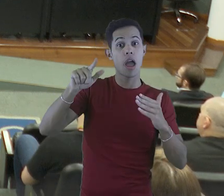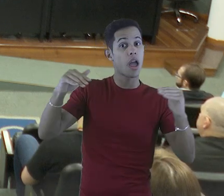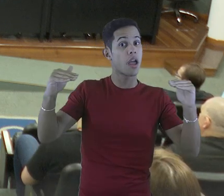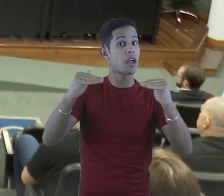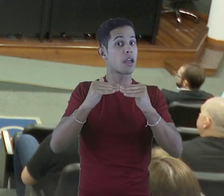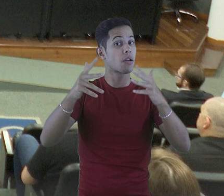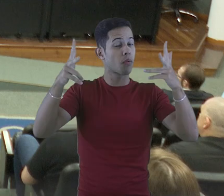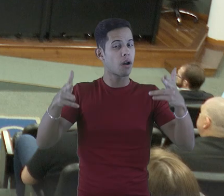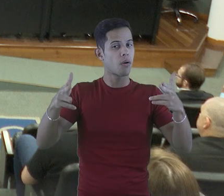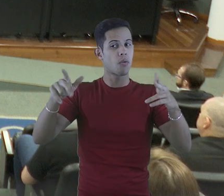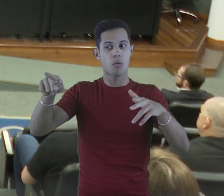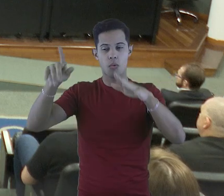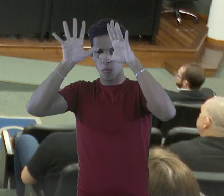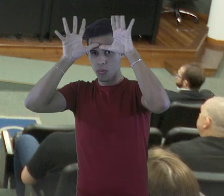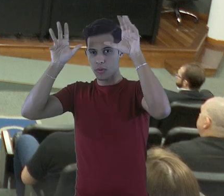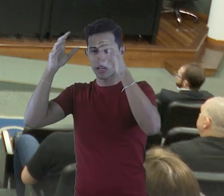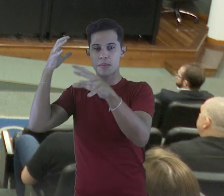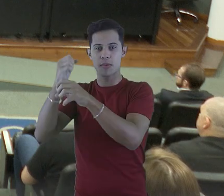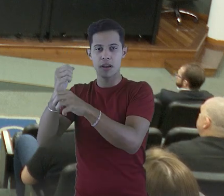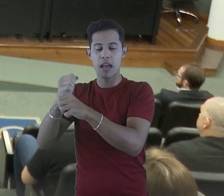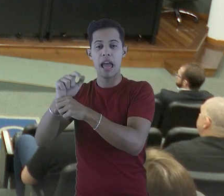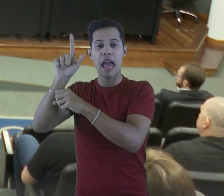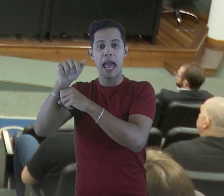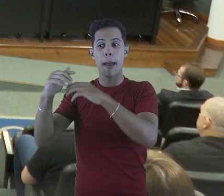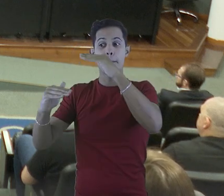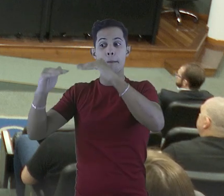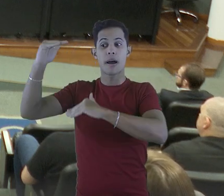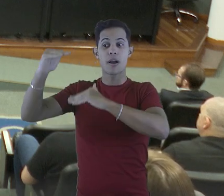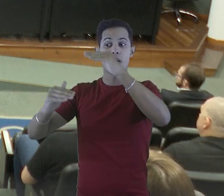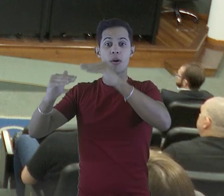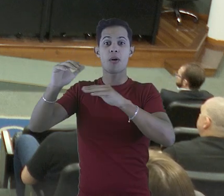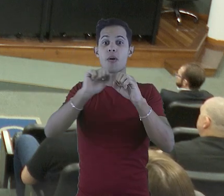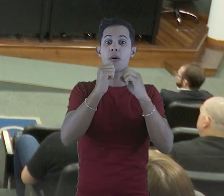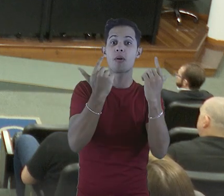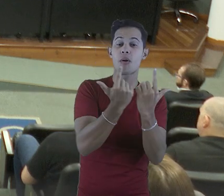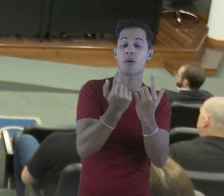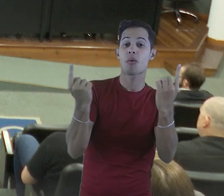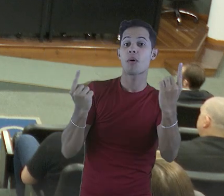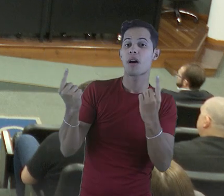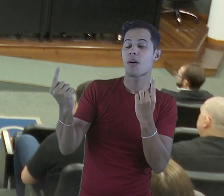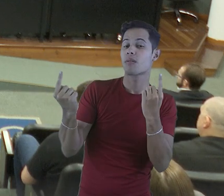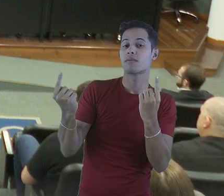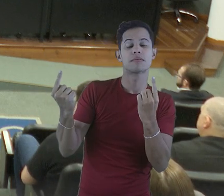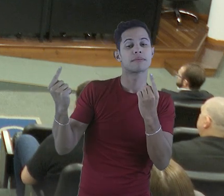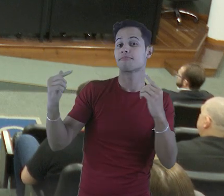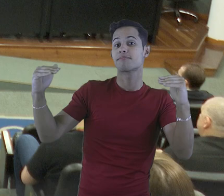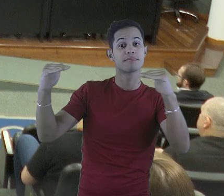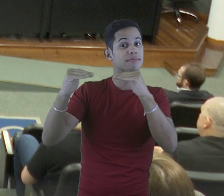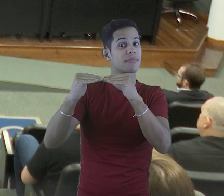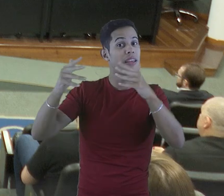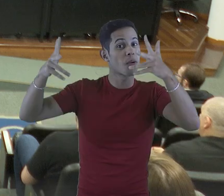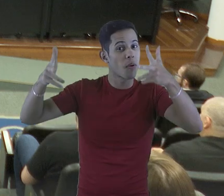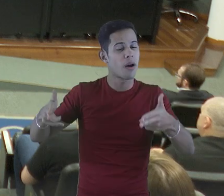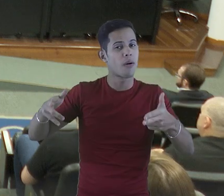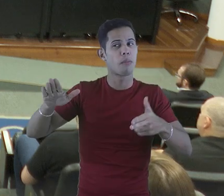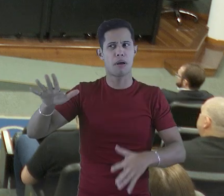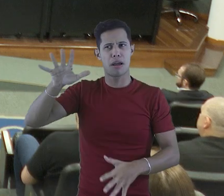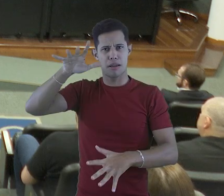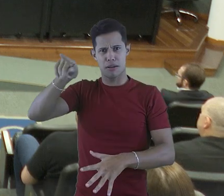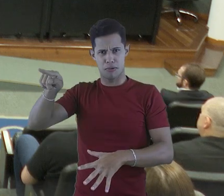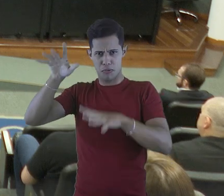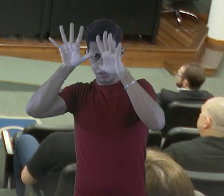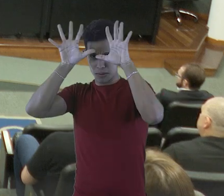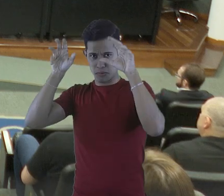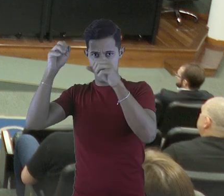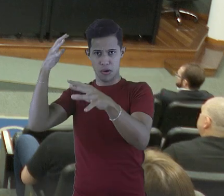igual o tribunal de contas é maior ou menor do que a assembleia é igual ah